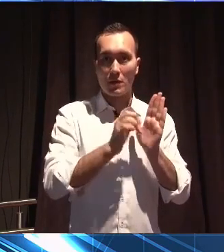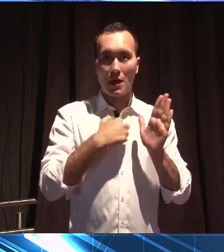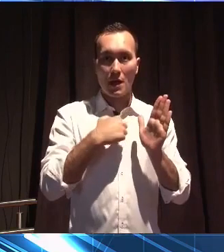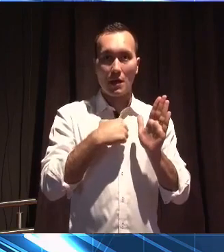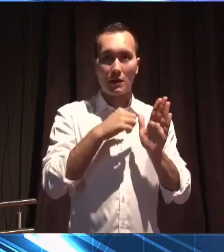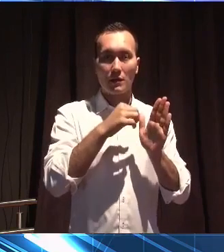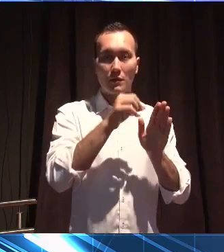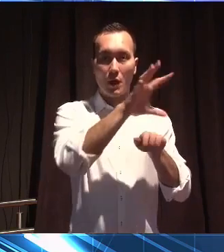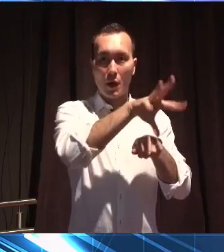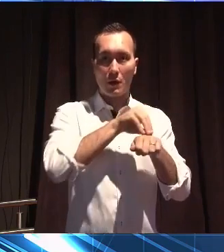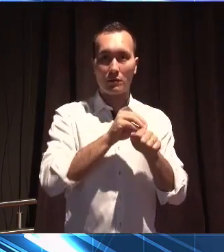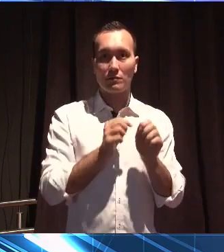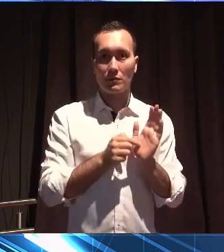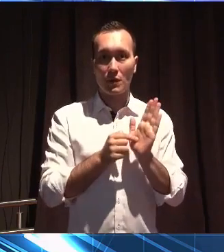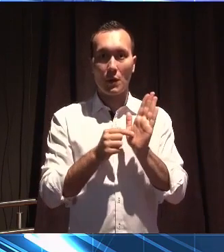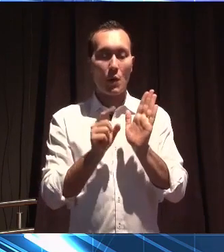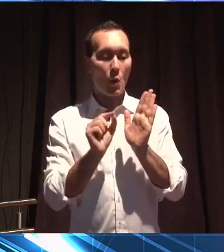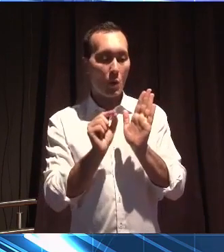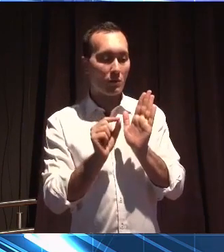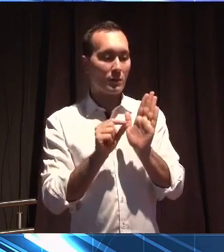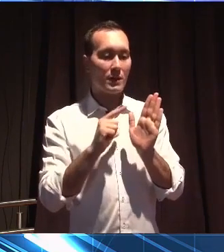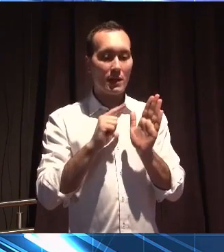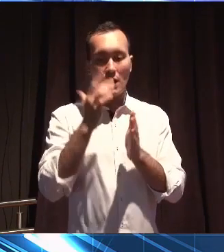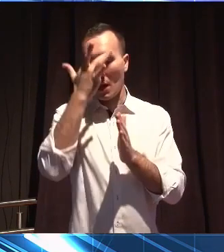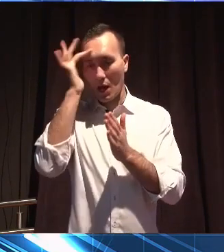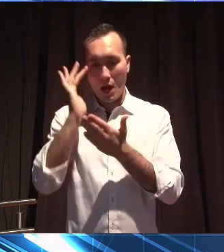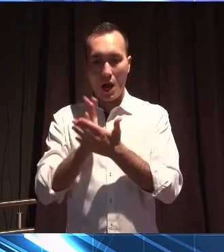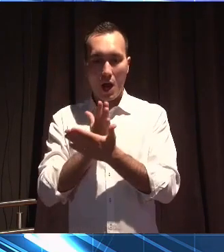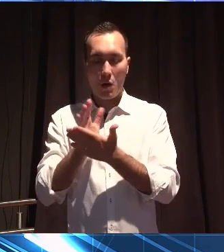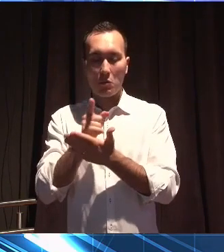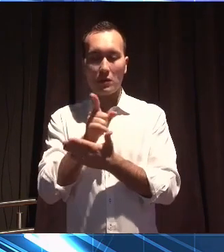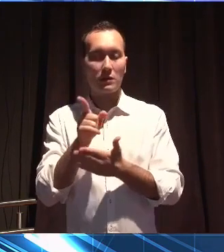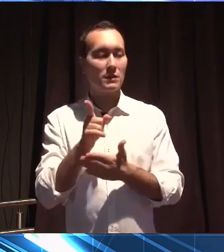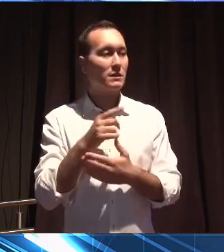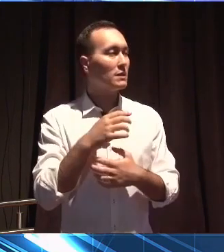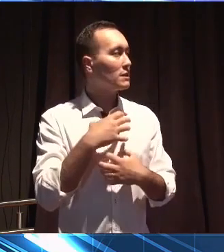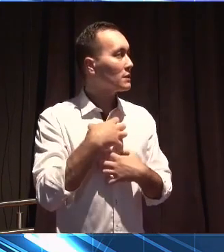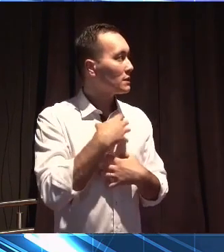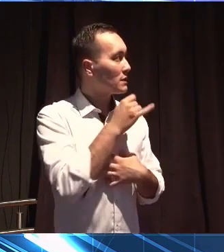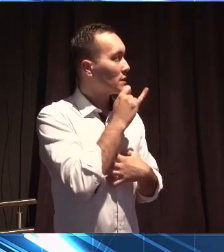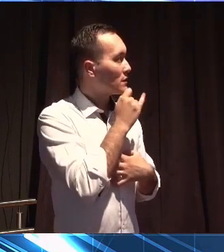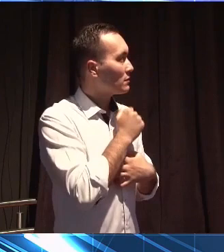alguma síndrome, tenham, aspas, ficado dentro, presas no próprio corpo. Então, pessoas com